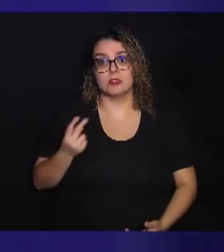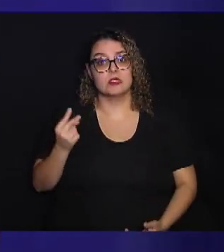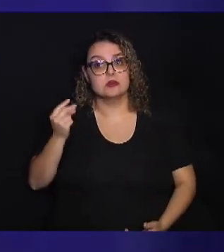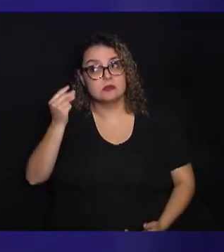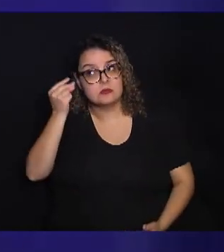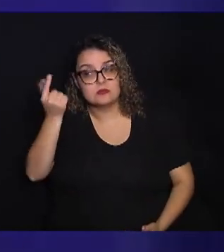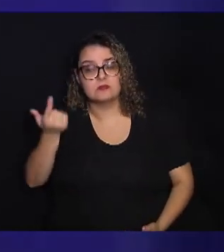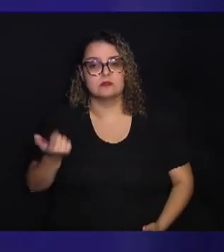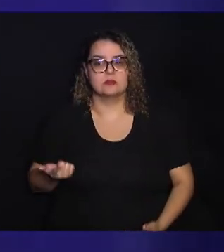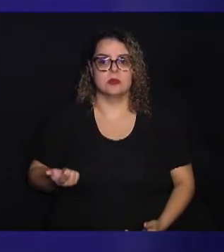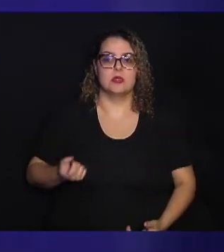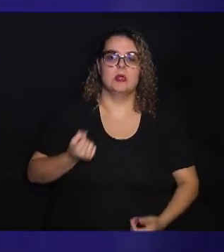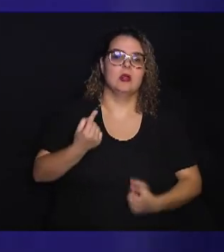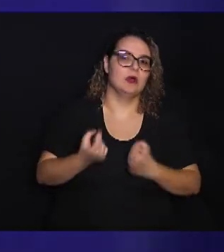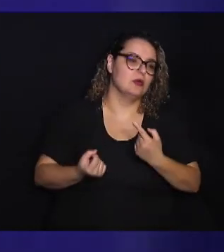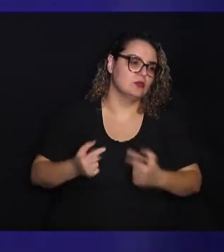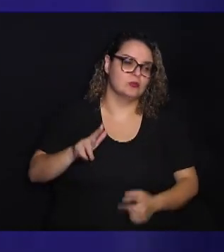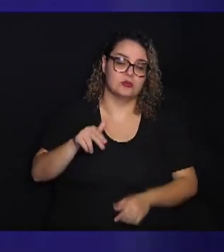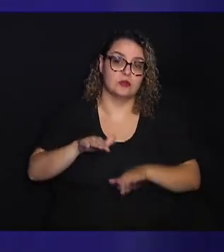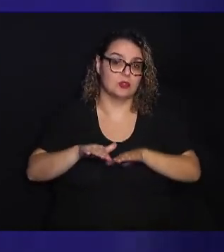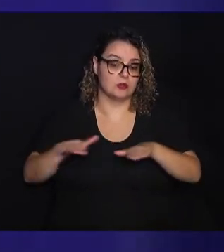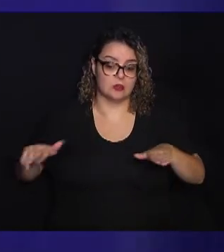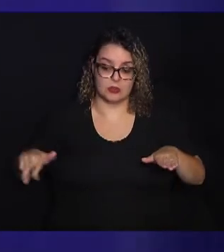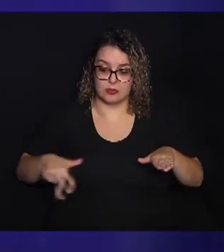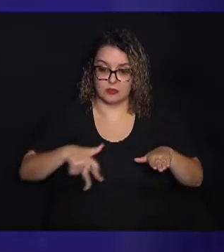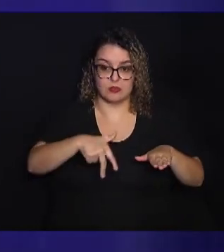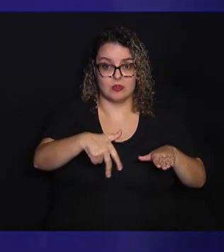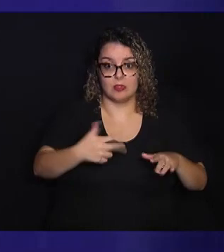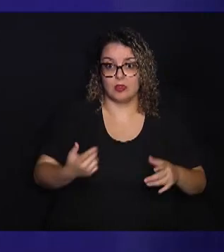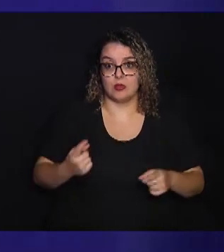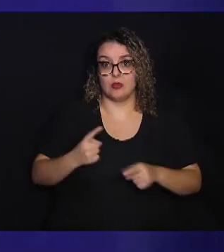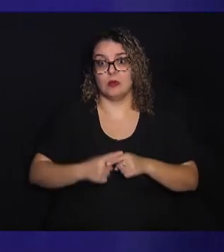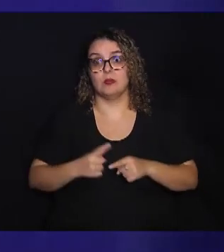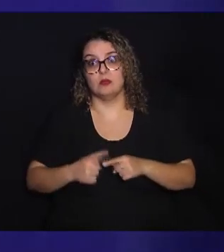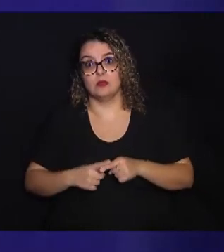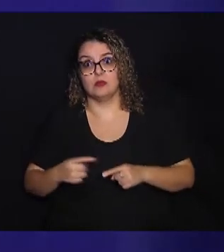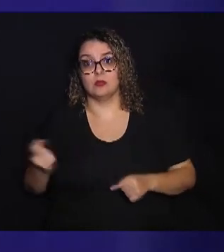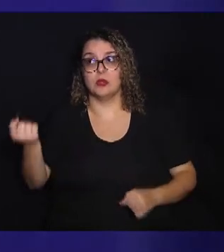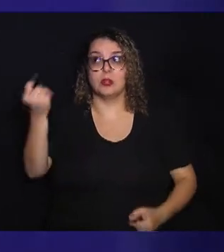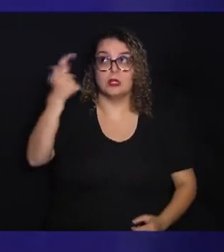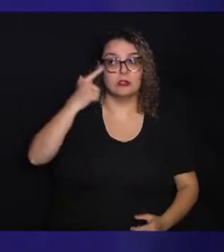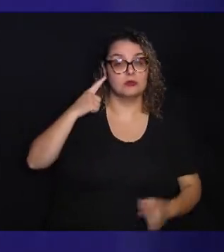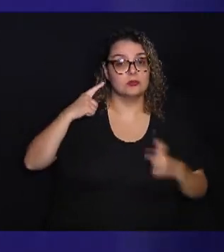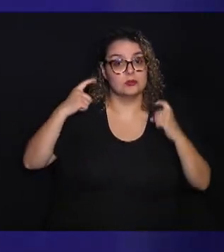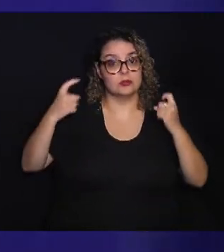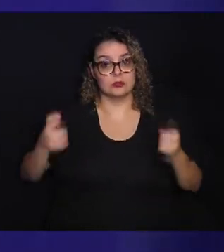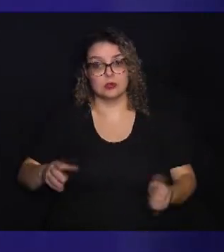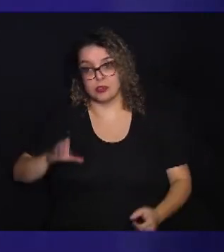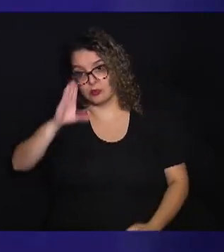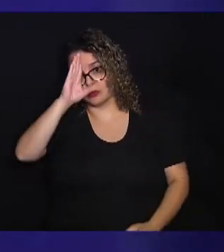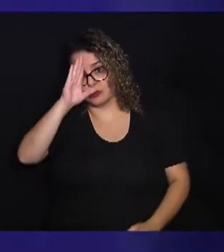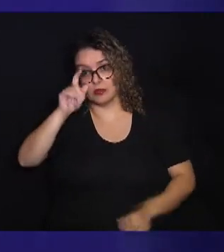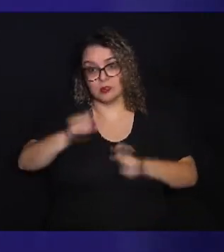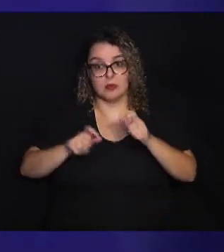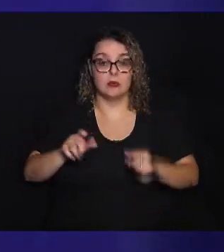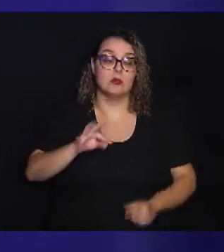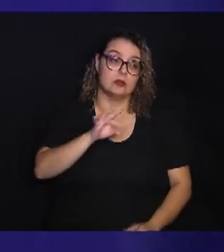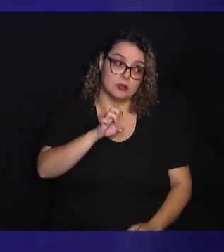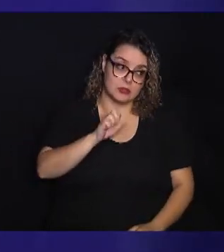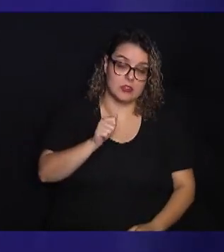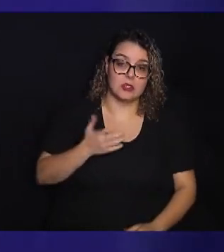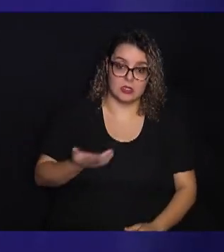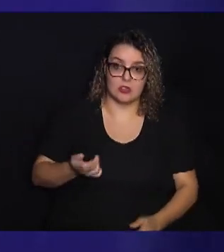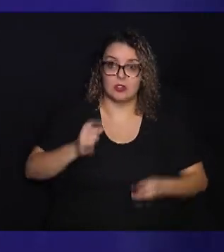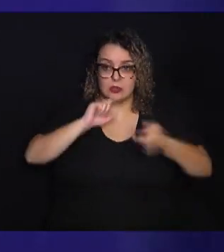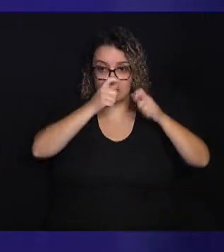Alguns nunca vão no palco, né, porque o estímulo da luz, do som, principalmente para as pessoas com TEA, né,